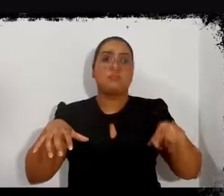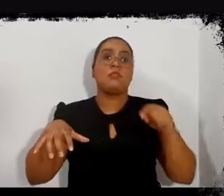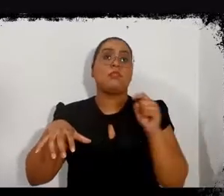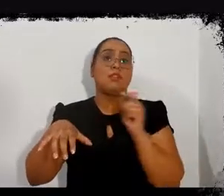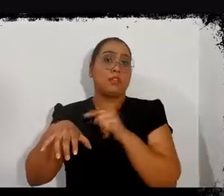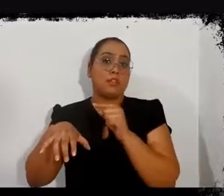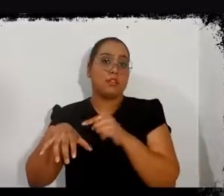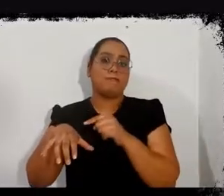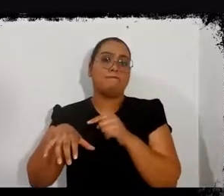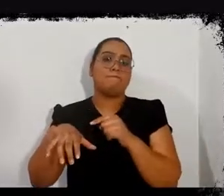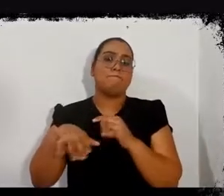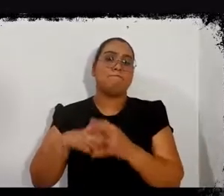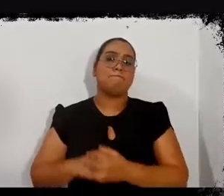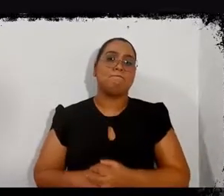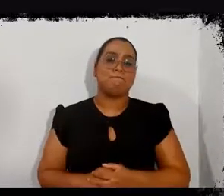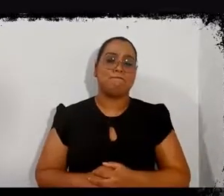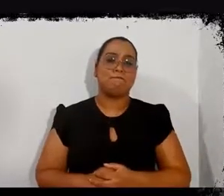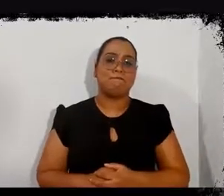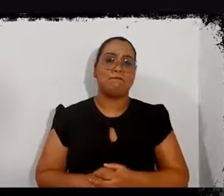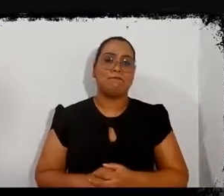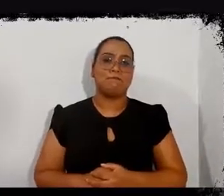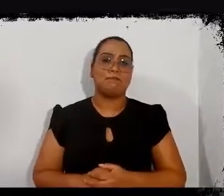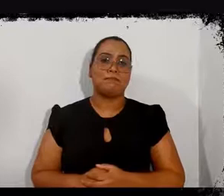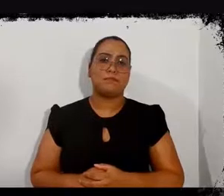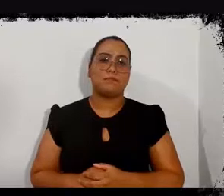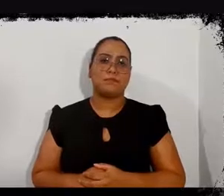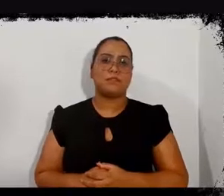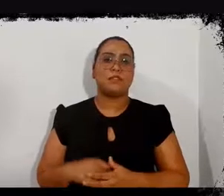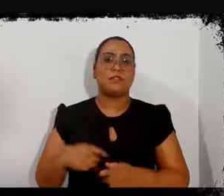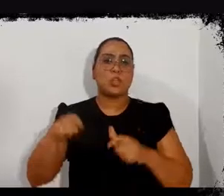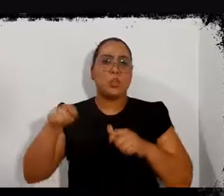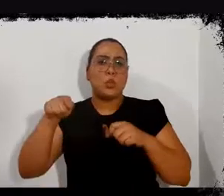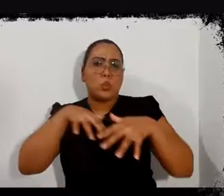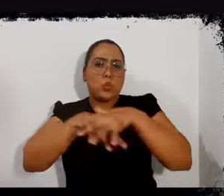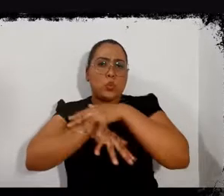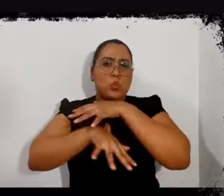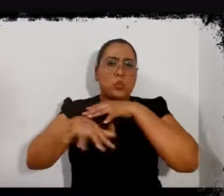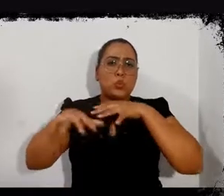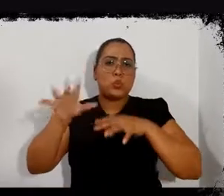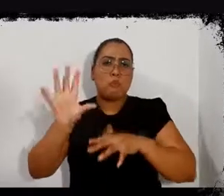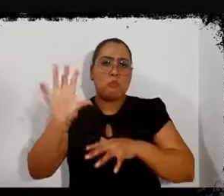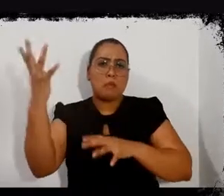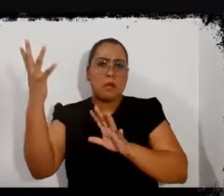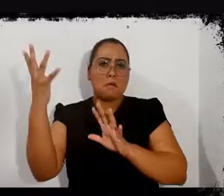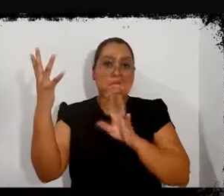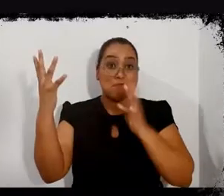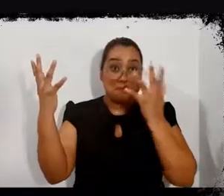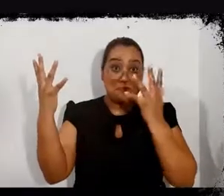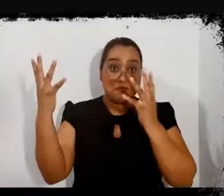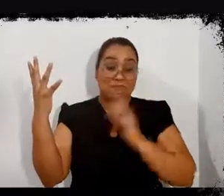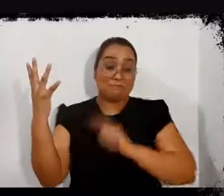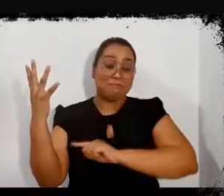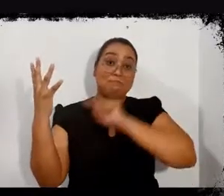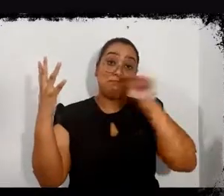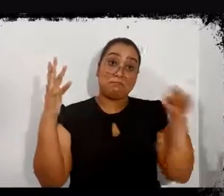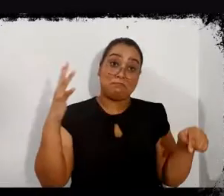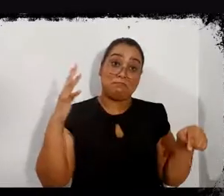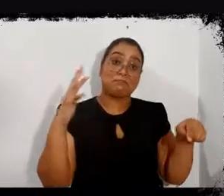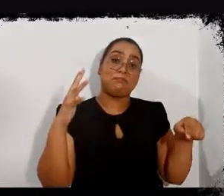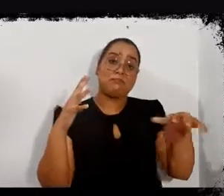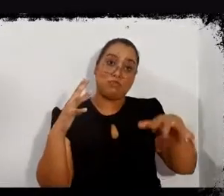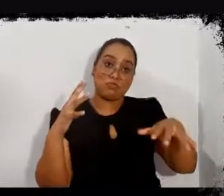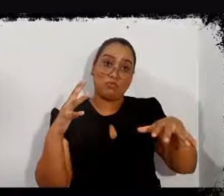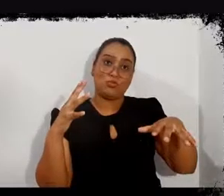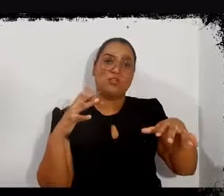1923, divide os 11 contos recolhidos e reescritos por Charles Perrault em 2